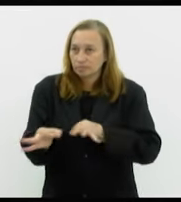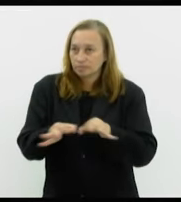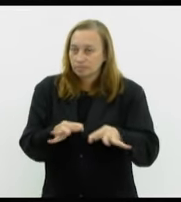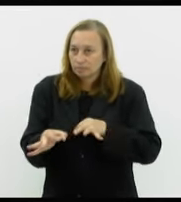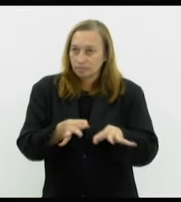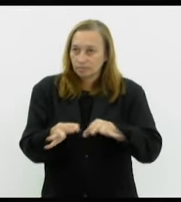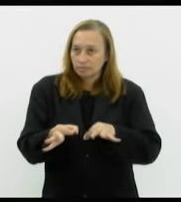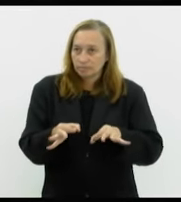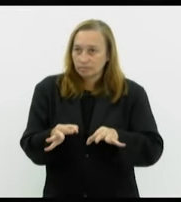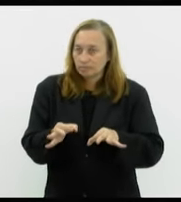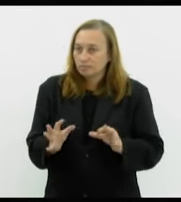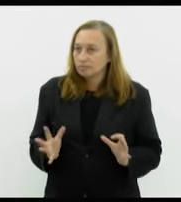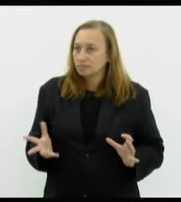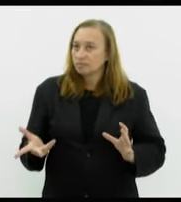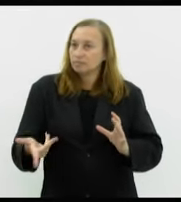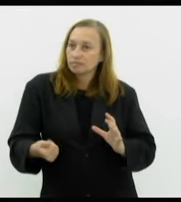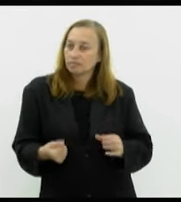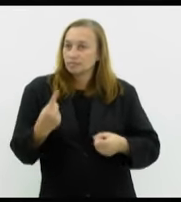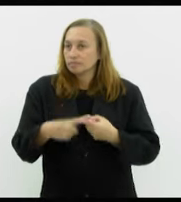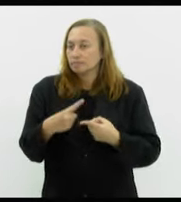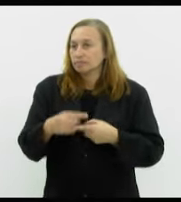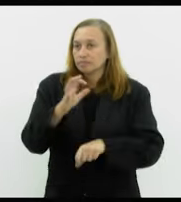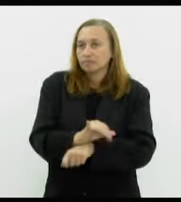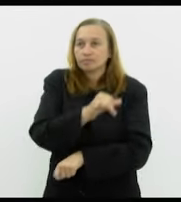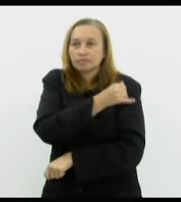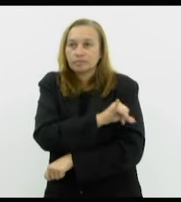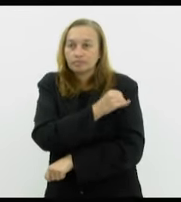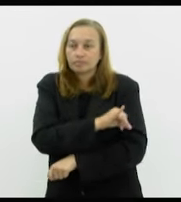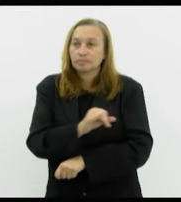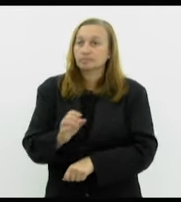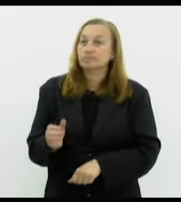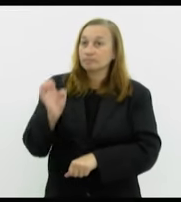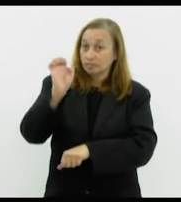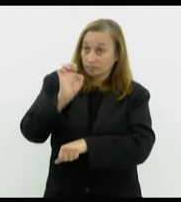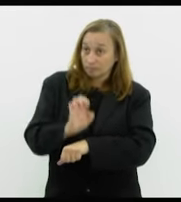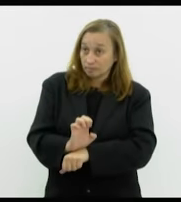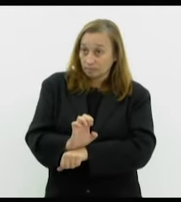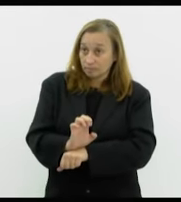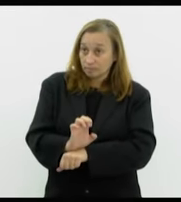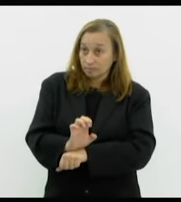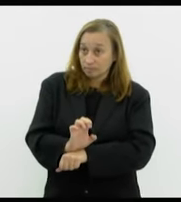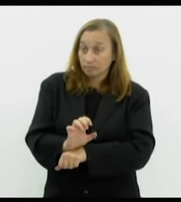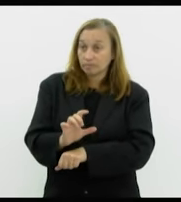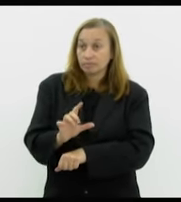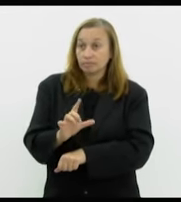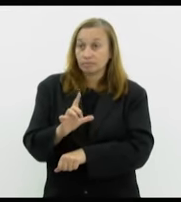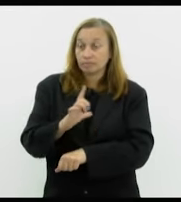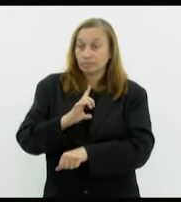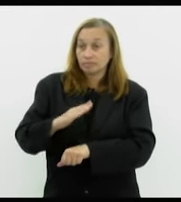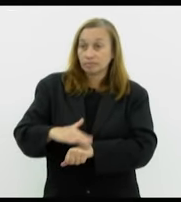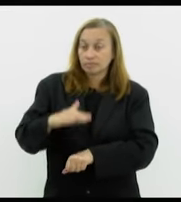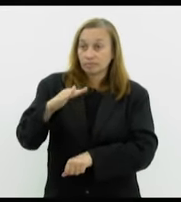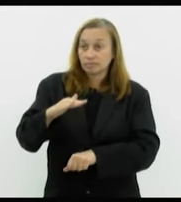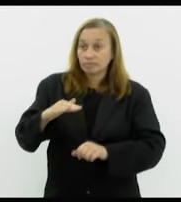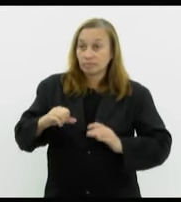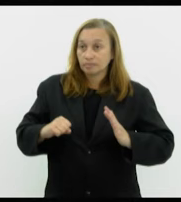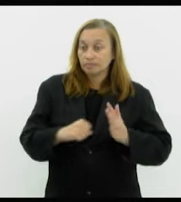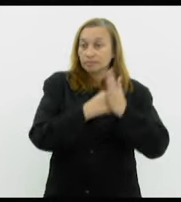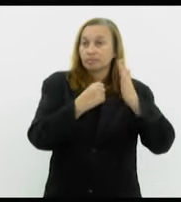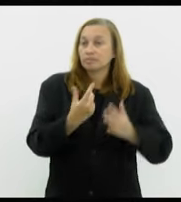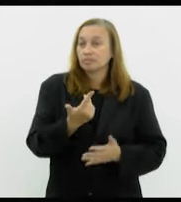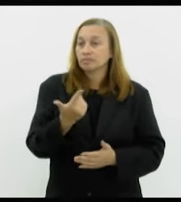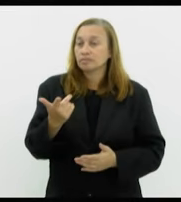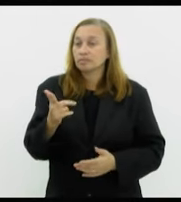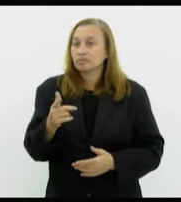se qualificando, porque o estado do Rio de Janeiro será o estado que tende a ser o mais impactado com o novo